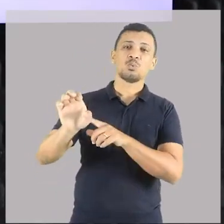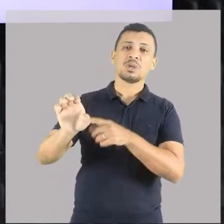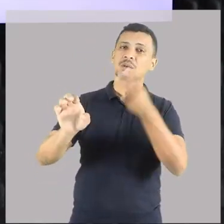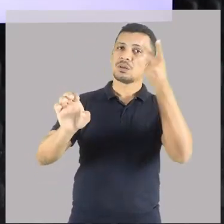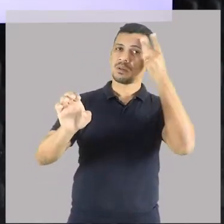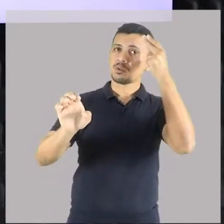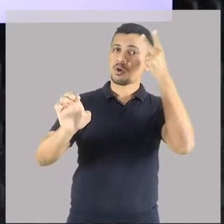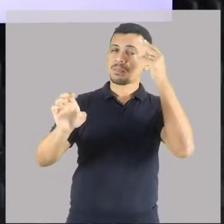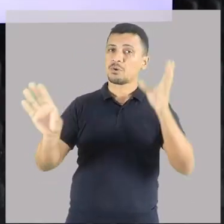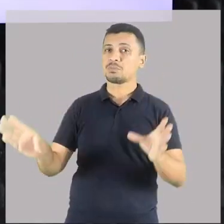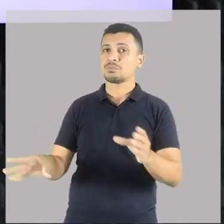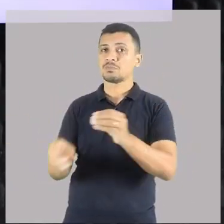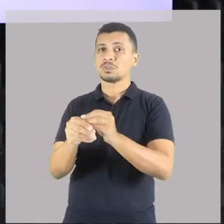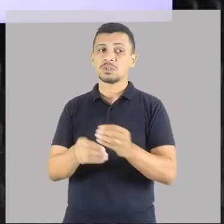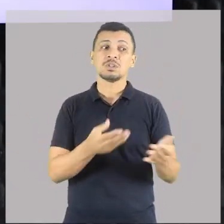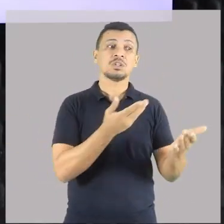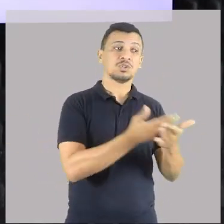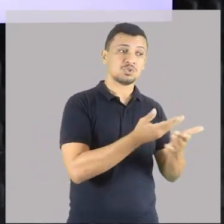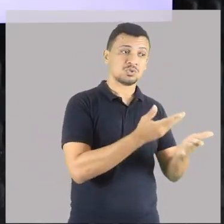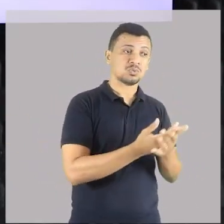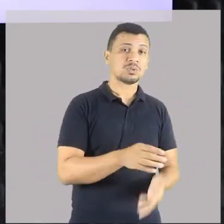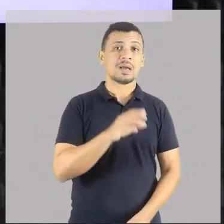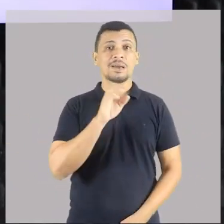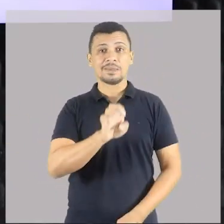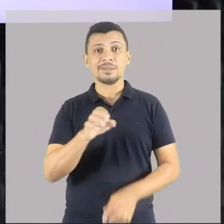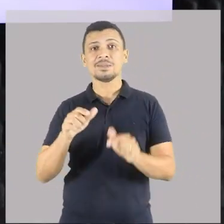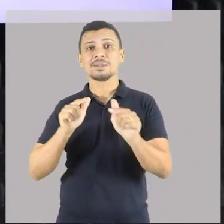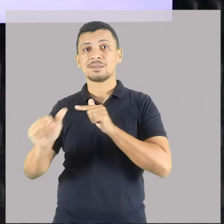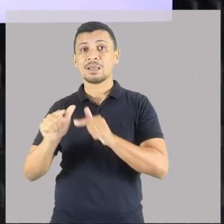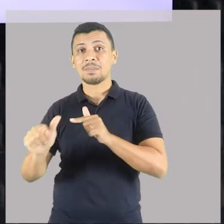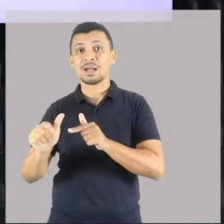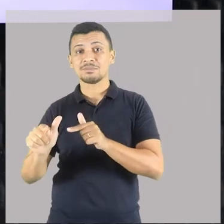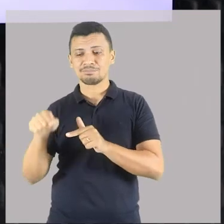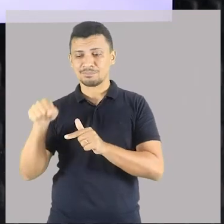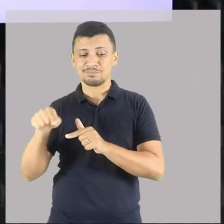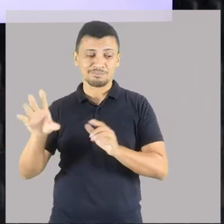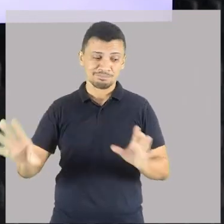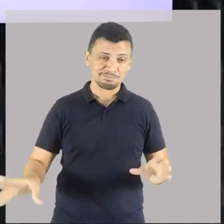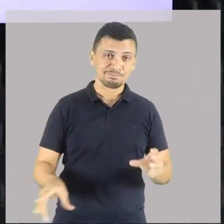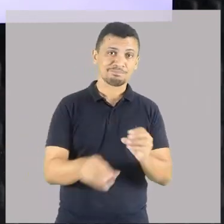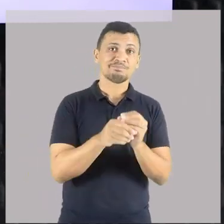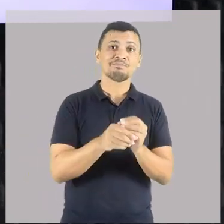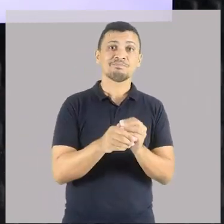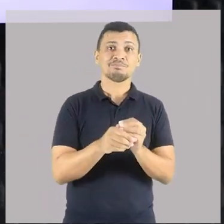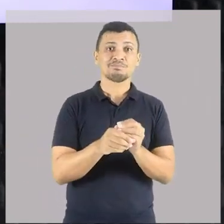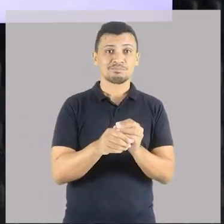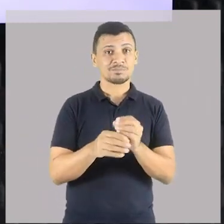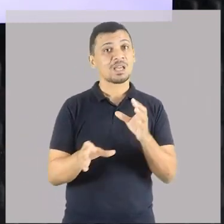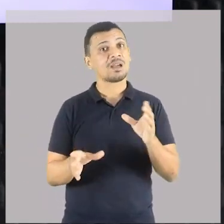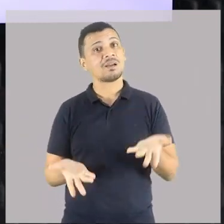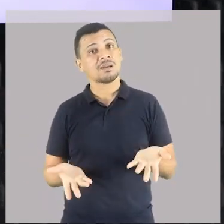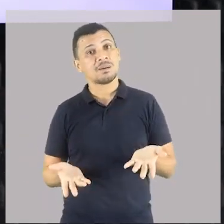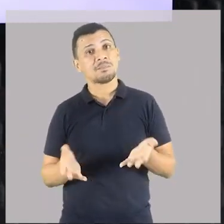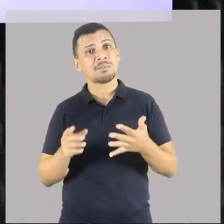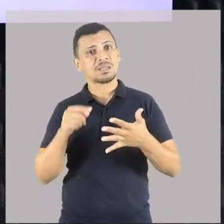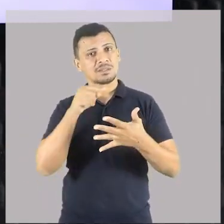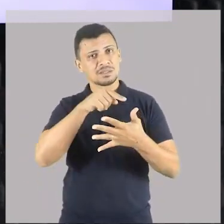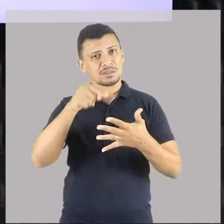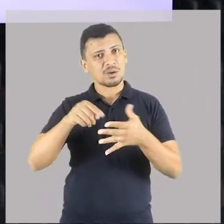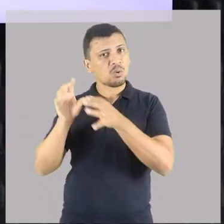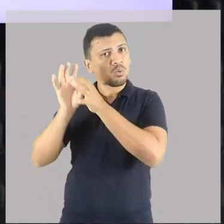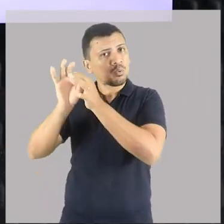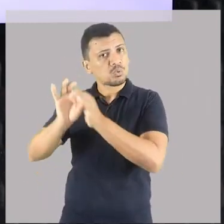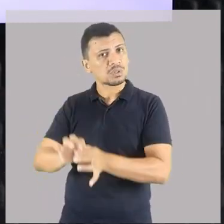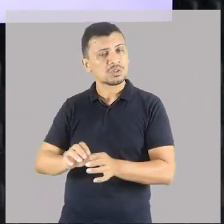aditivo, estuda e trabalha. Eu estou acrescentando, é aditivo. Mas nesse contexto, ele